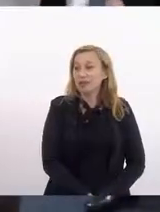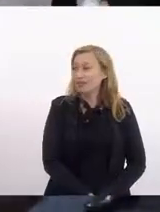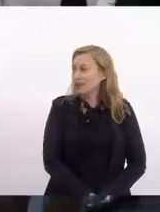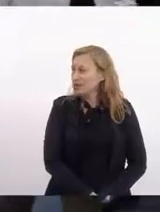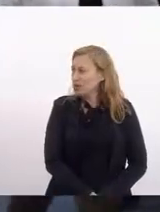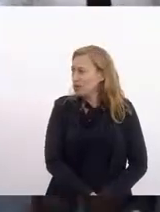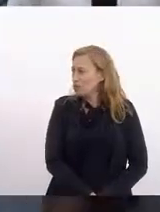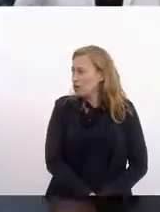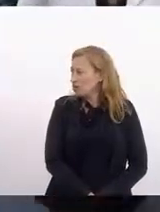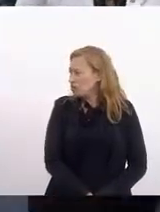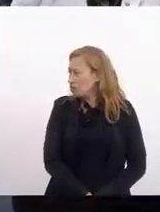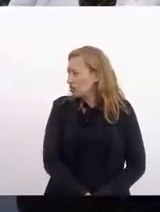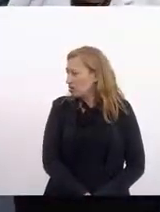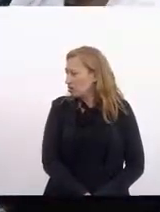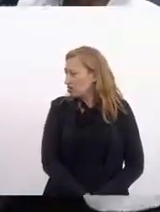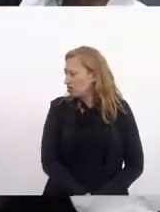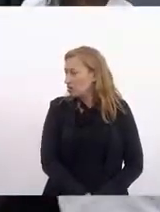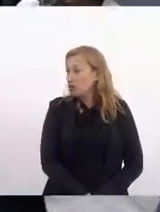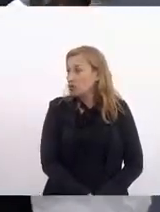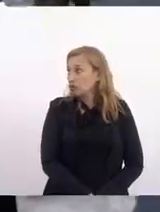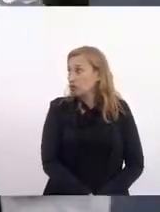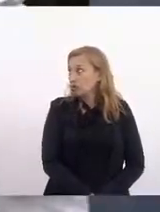E aí